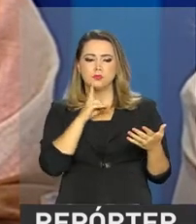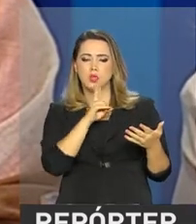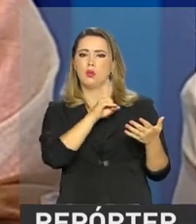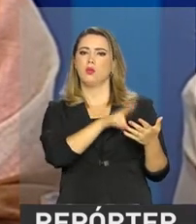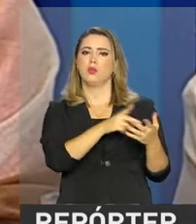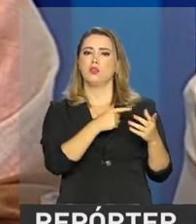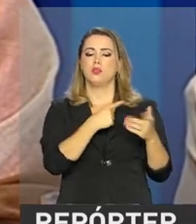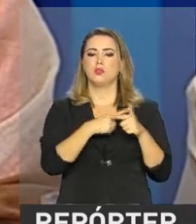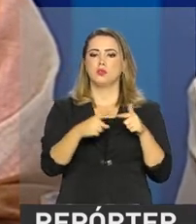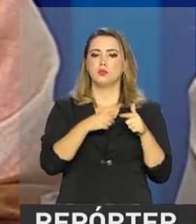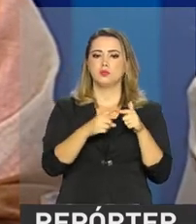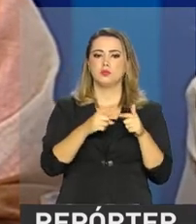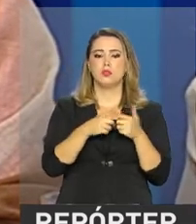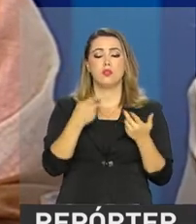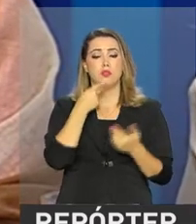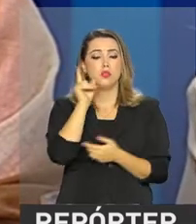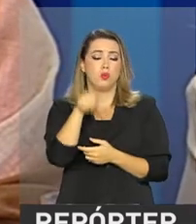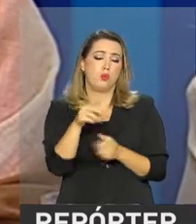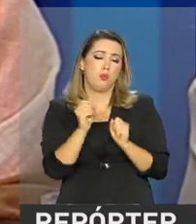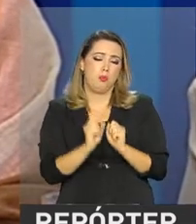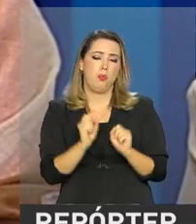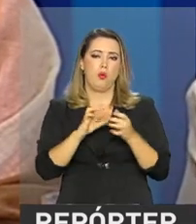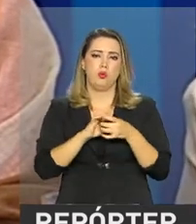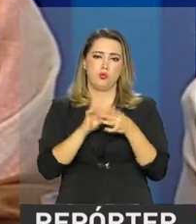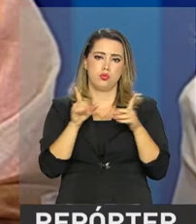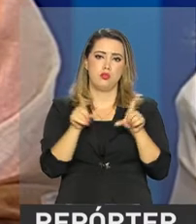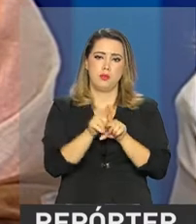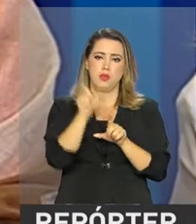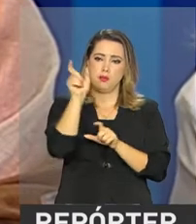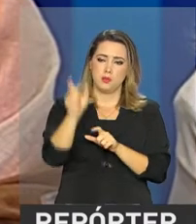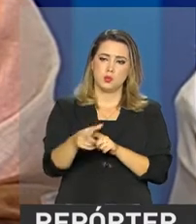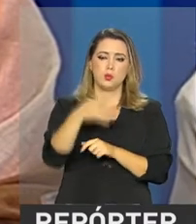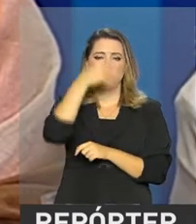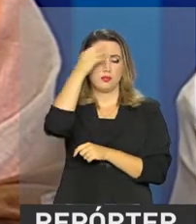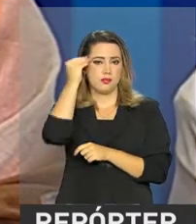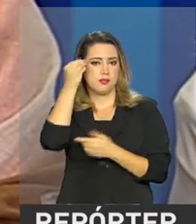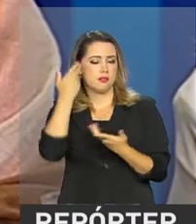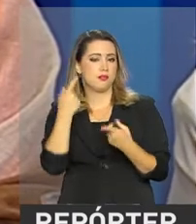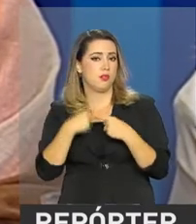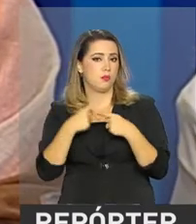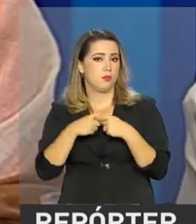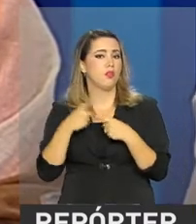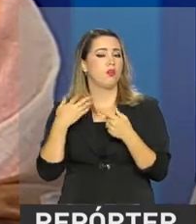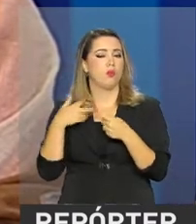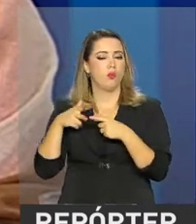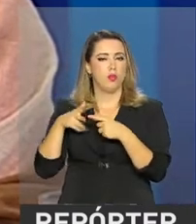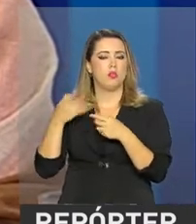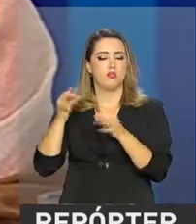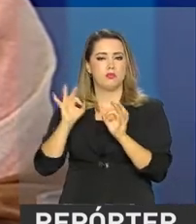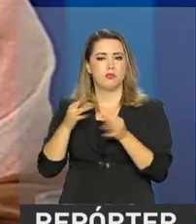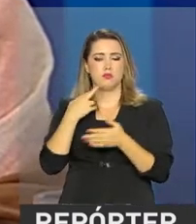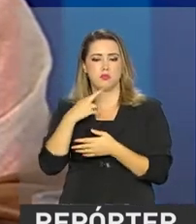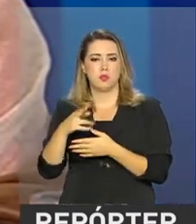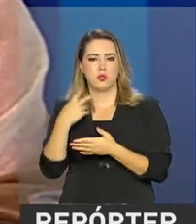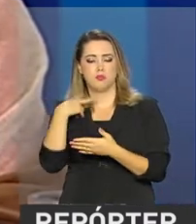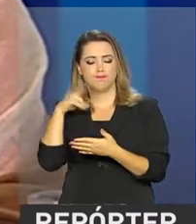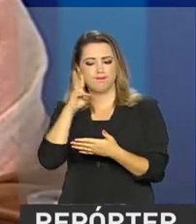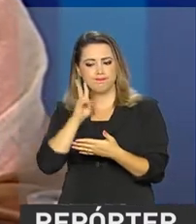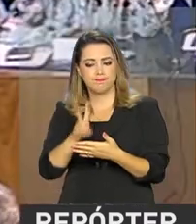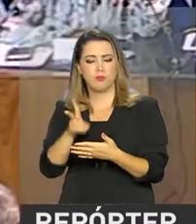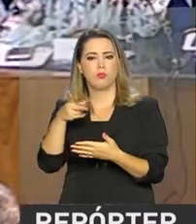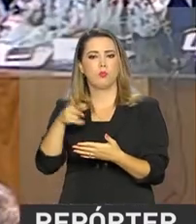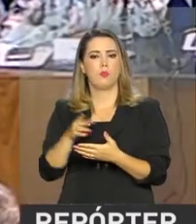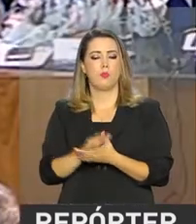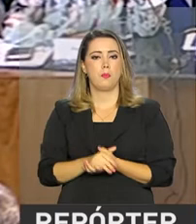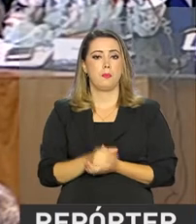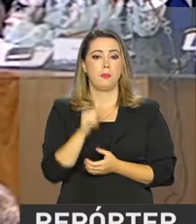esse caso e resolveu deliberar a favor do candidato que as provas seriam corrigidas. Completar um pouquinho,